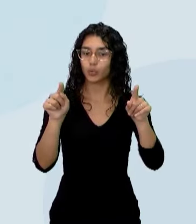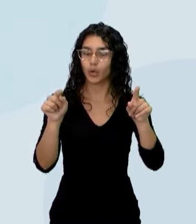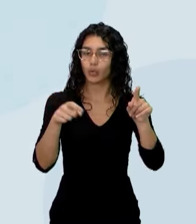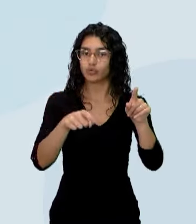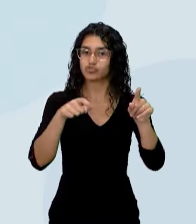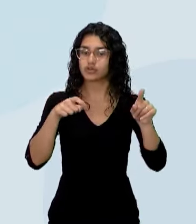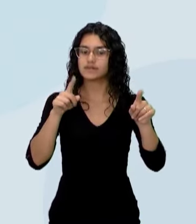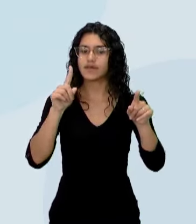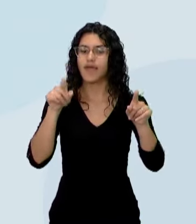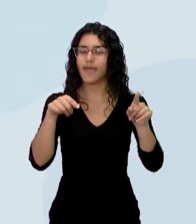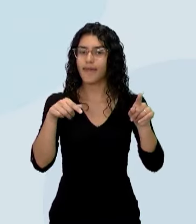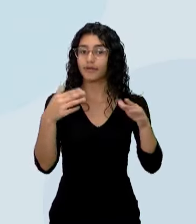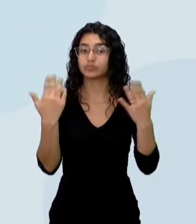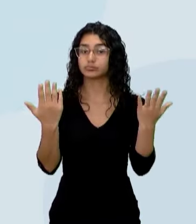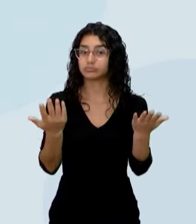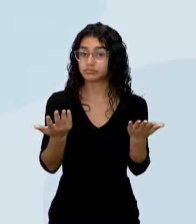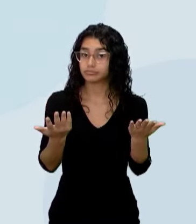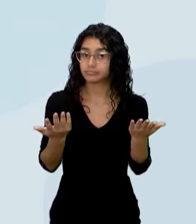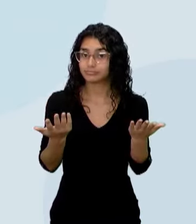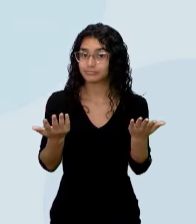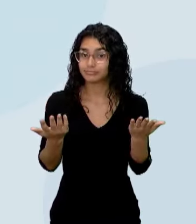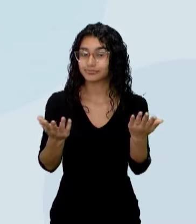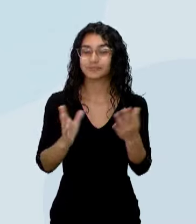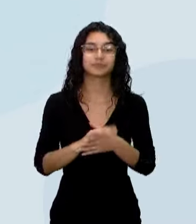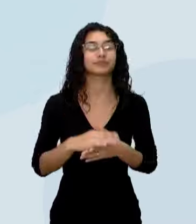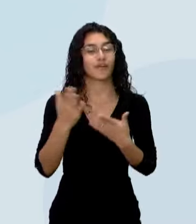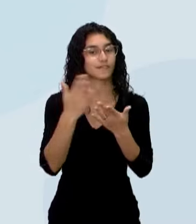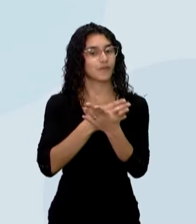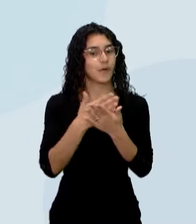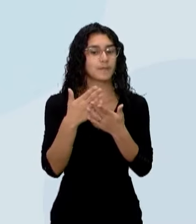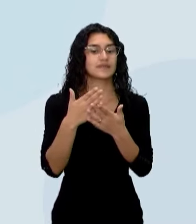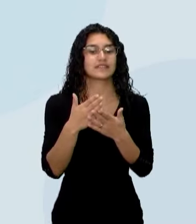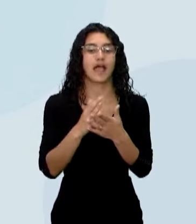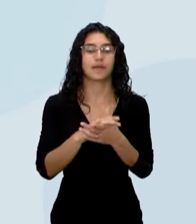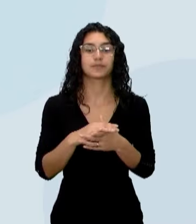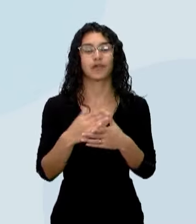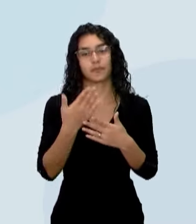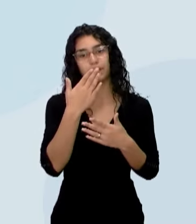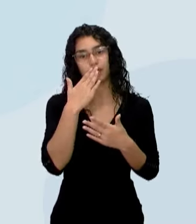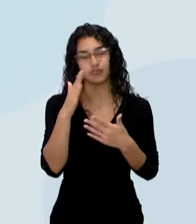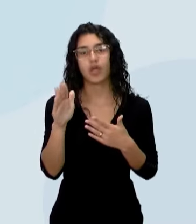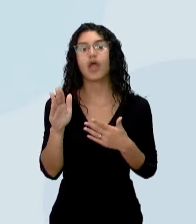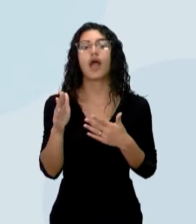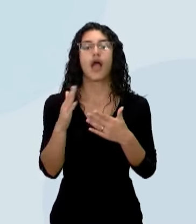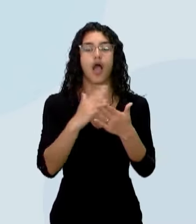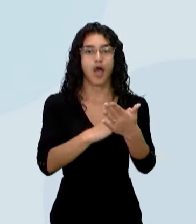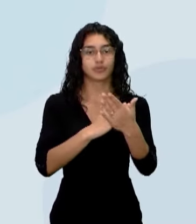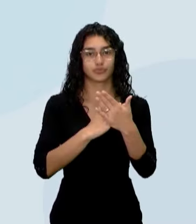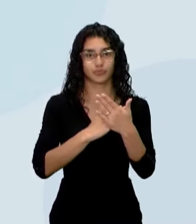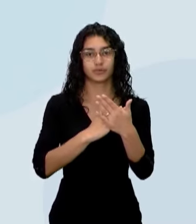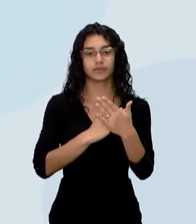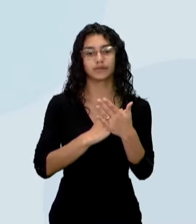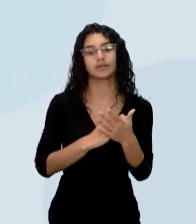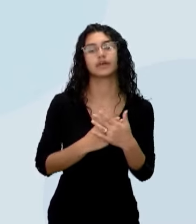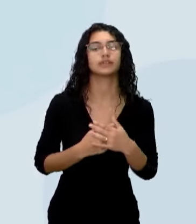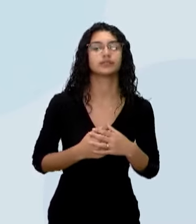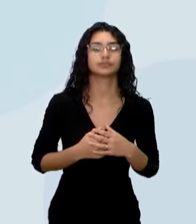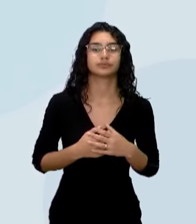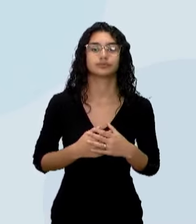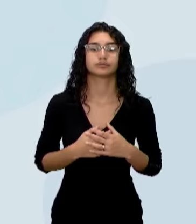é... Eita! Eita, eu vou começar aqui, mas eu vou pedir ajuda pro Tony e espero que os meninos